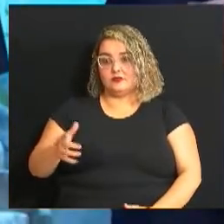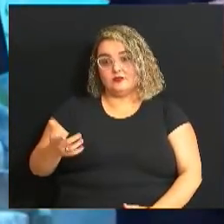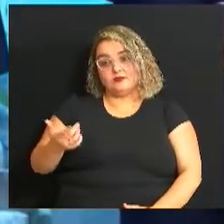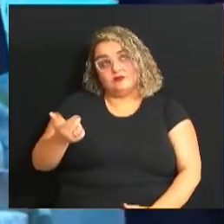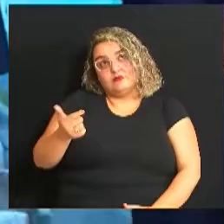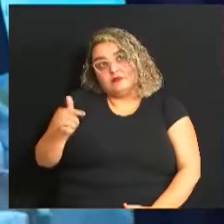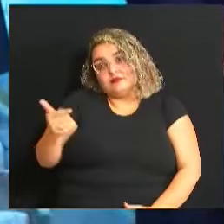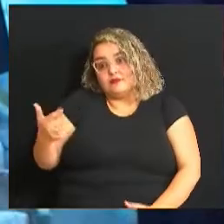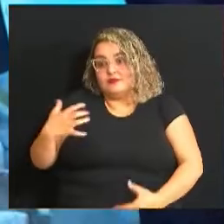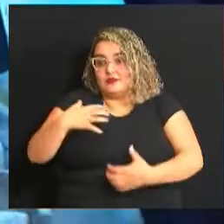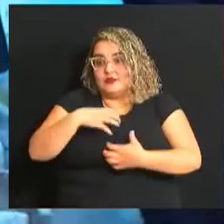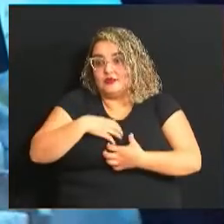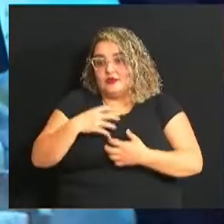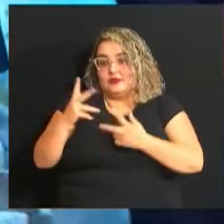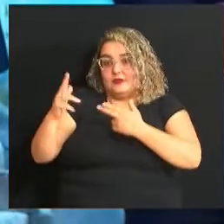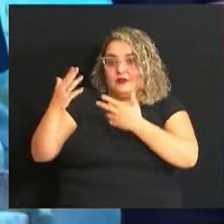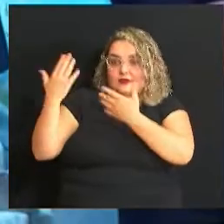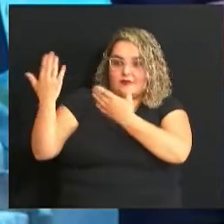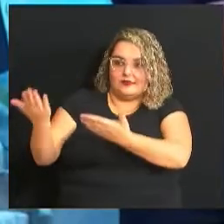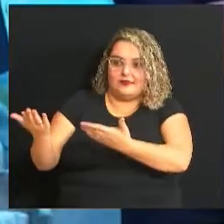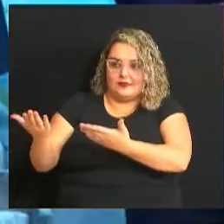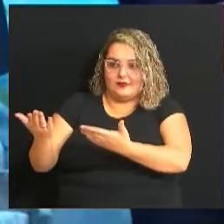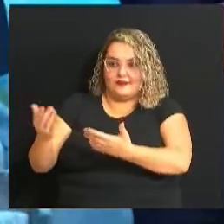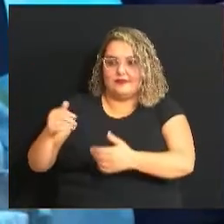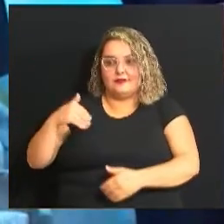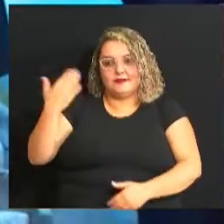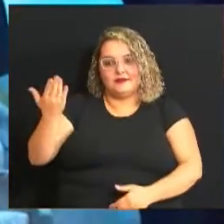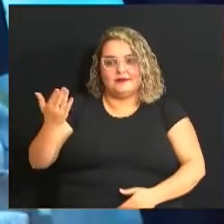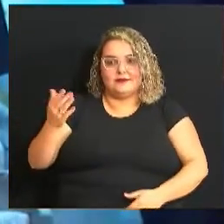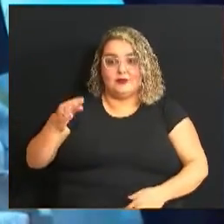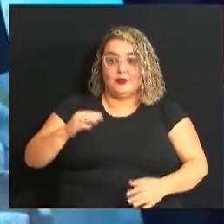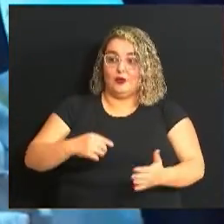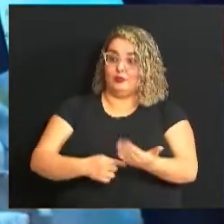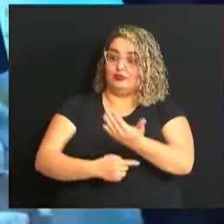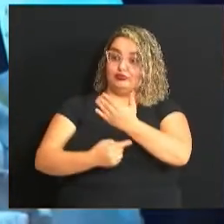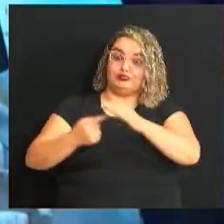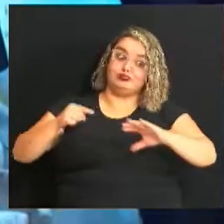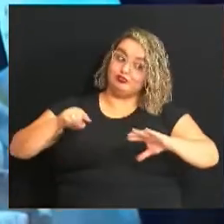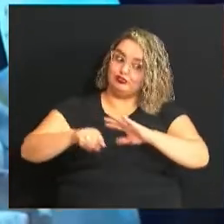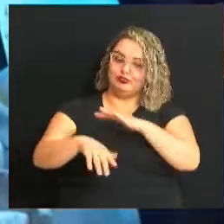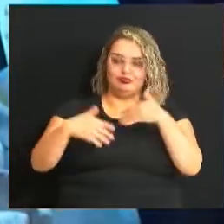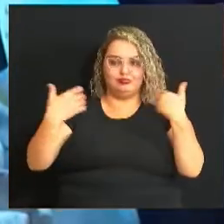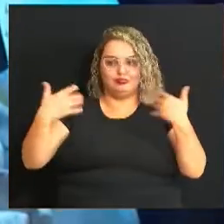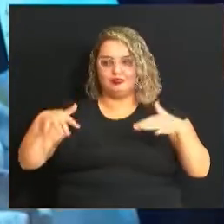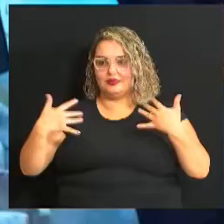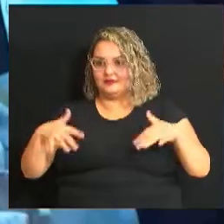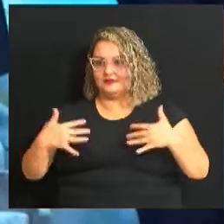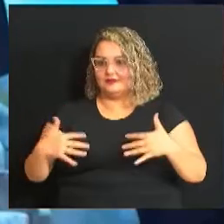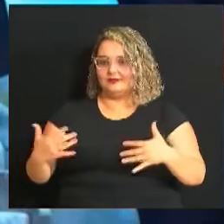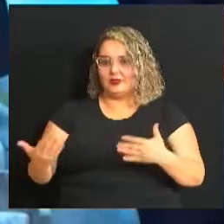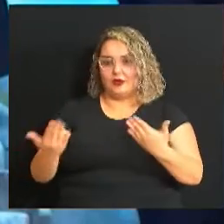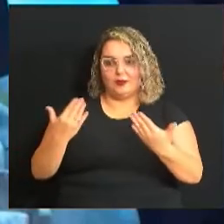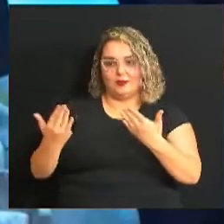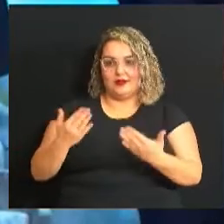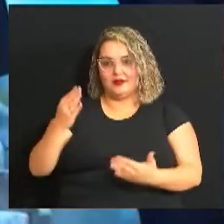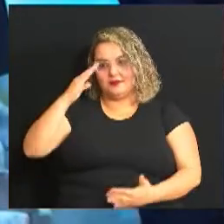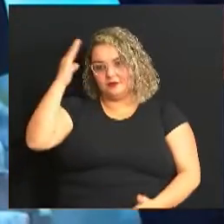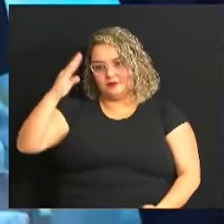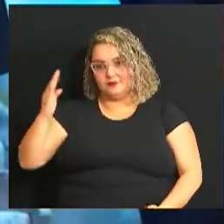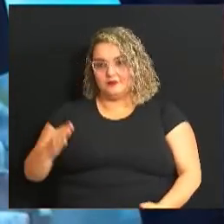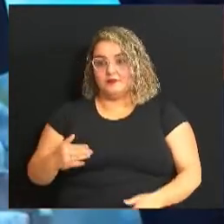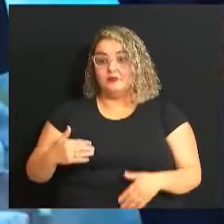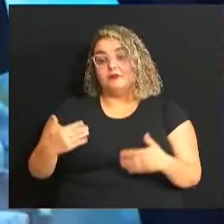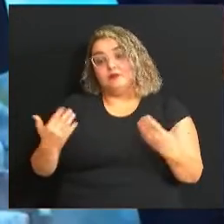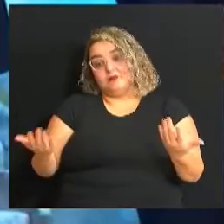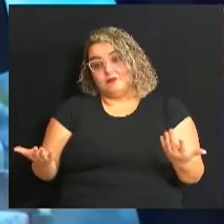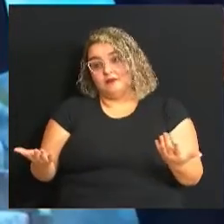vocês fazem lá, que vocês estão muito adiantados tecnologicamente de nós aqui brasileiros. Mas